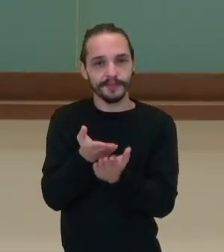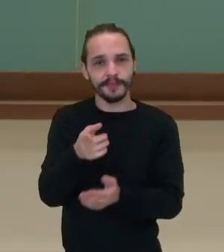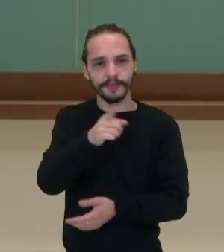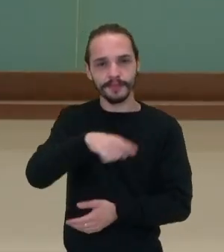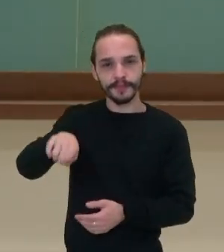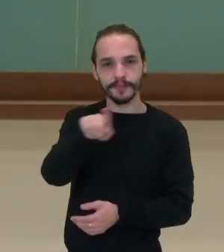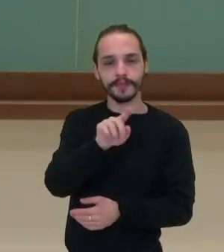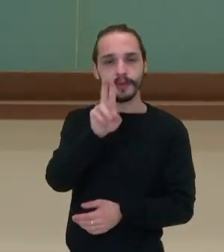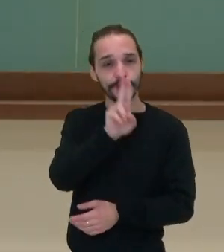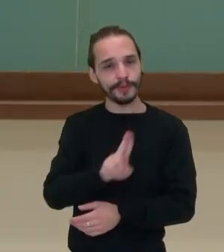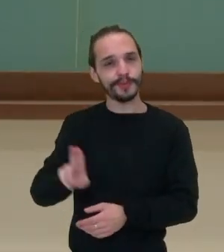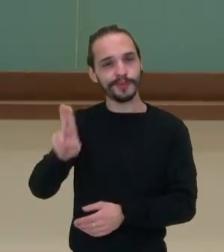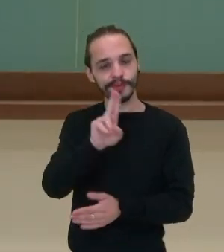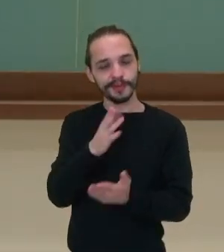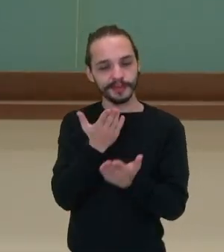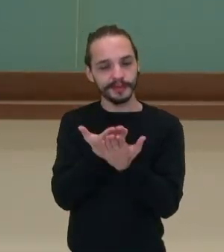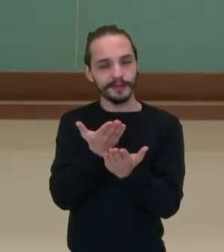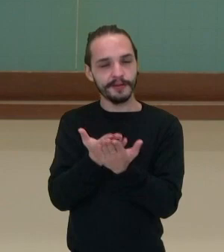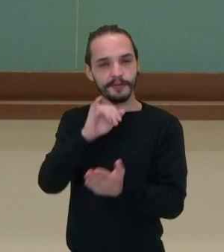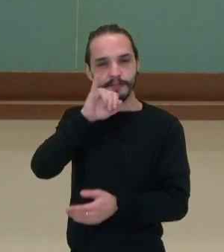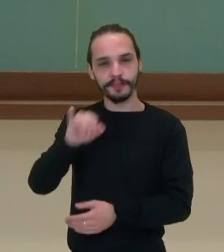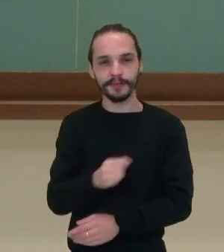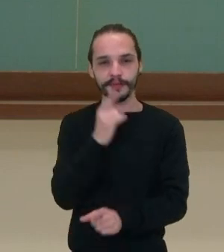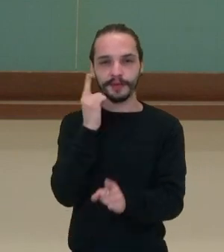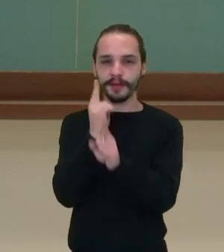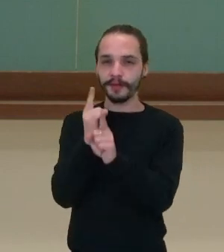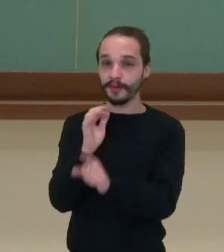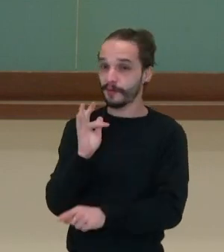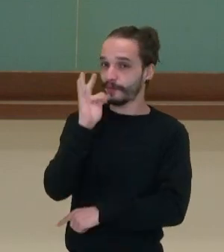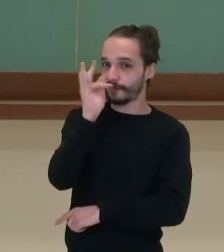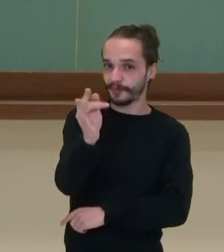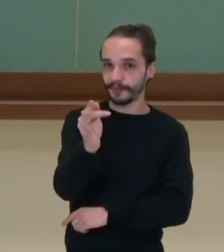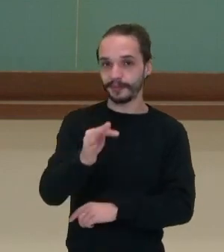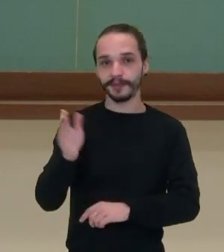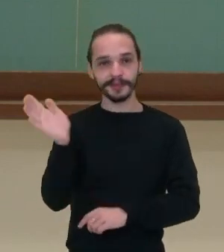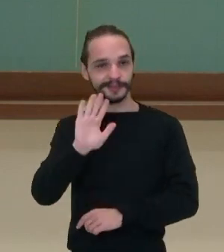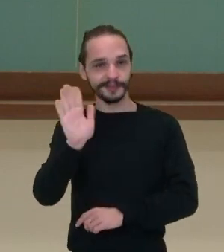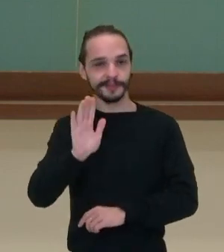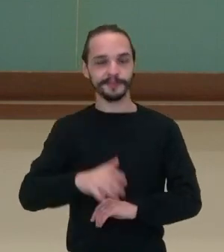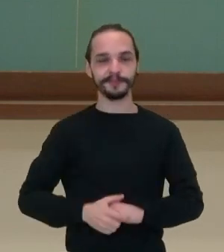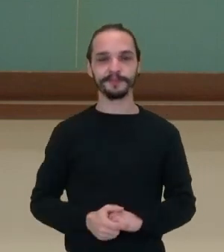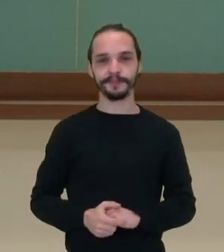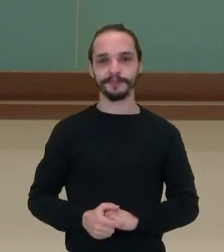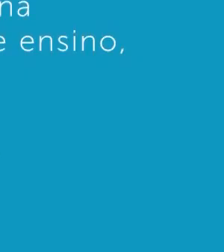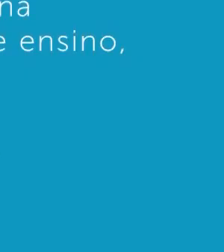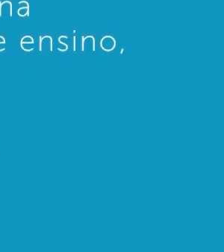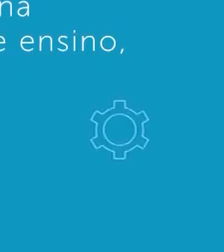vocês revisem essa aula e nos encontramos num próximo momento. Até mais!